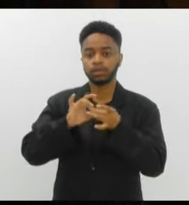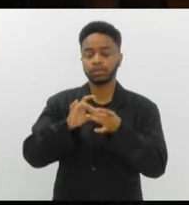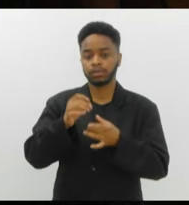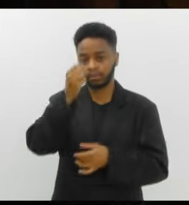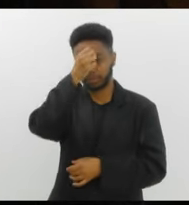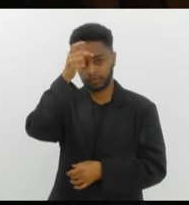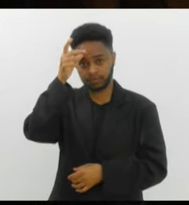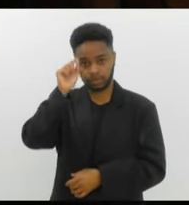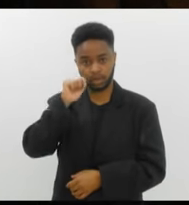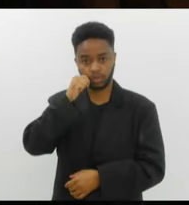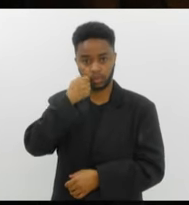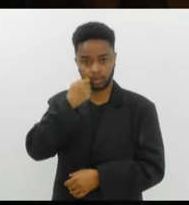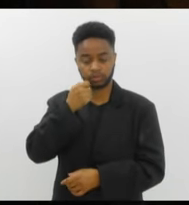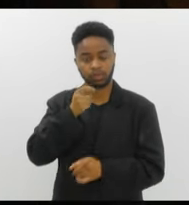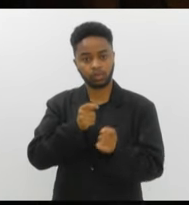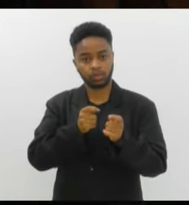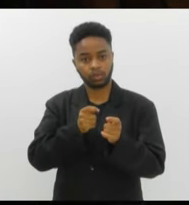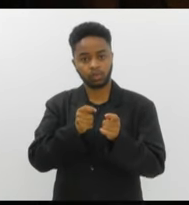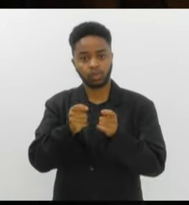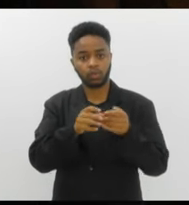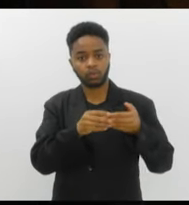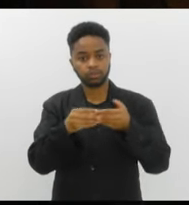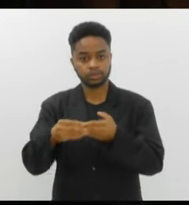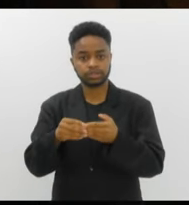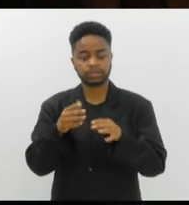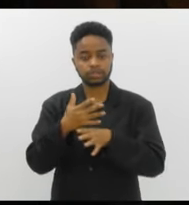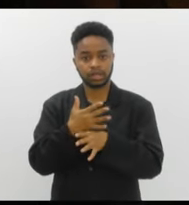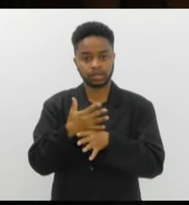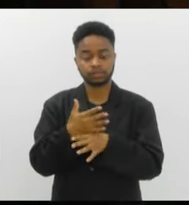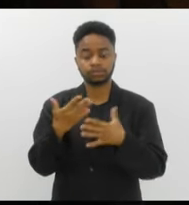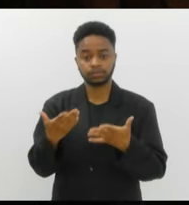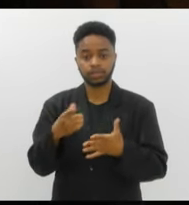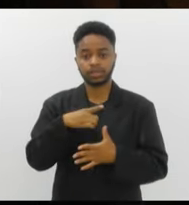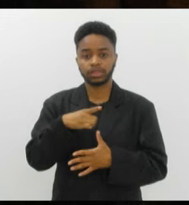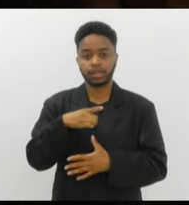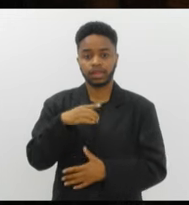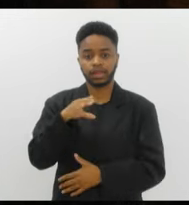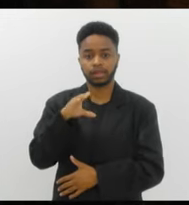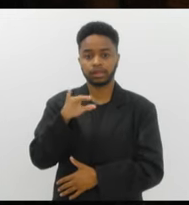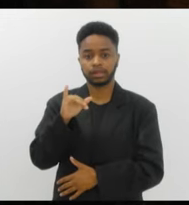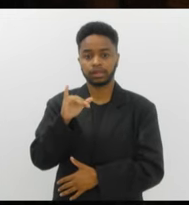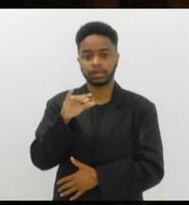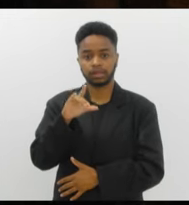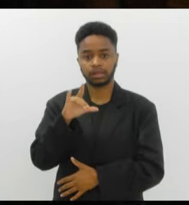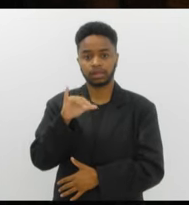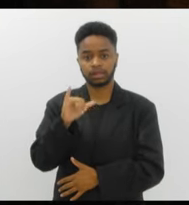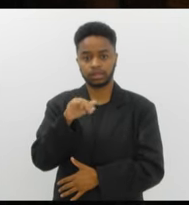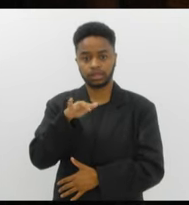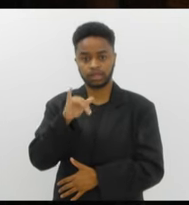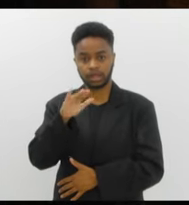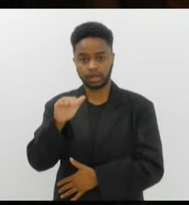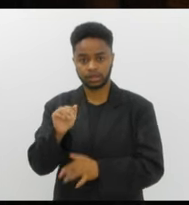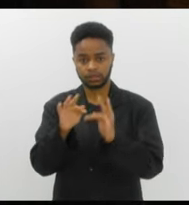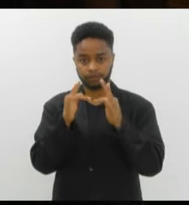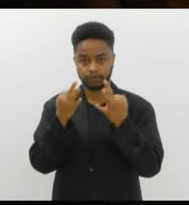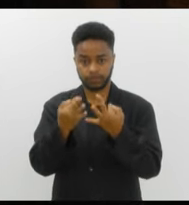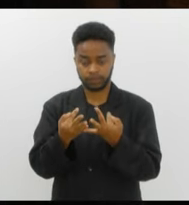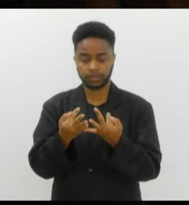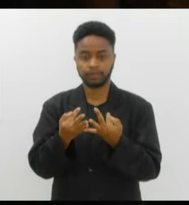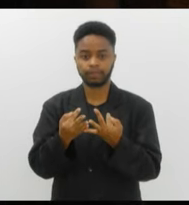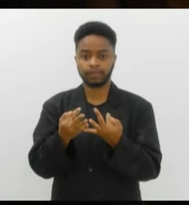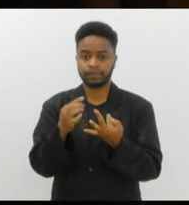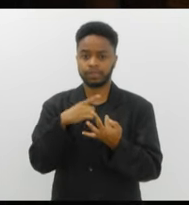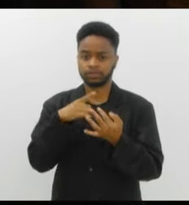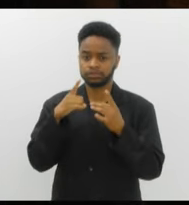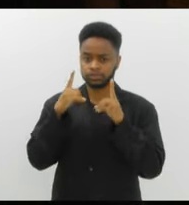ao comando da cidade, né, a razão das clínicas da família, que foi muito emblemática, né, esse desmonte da